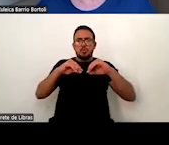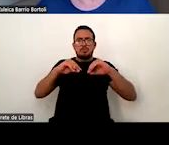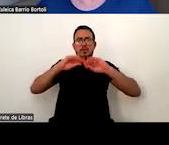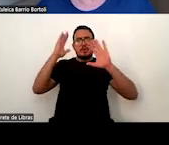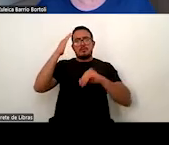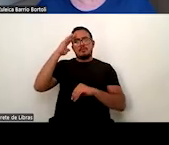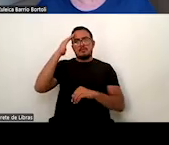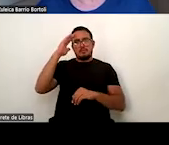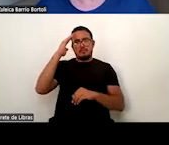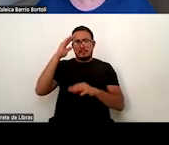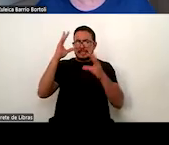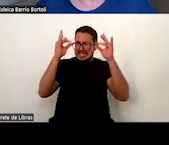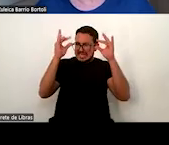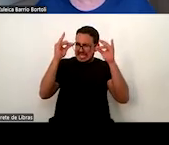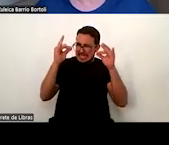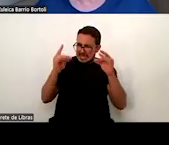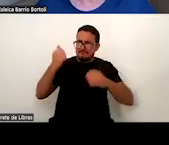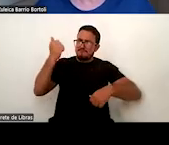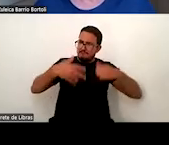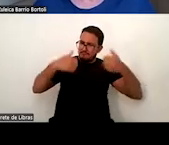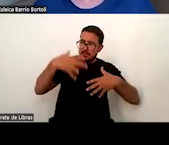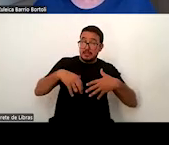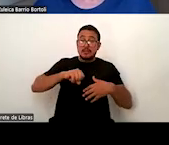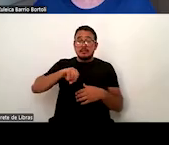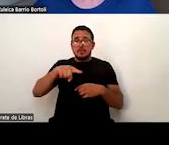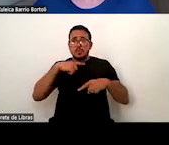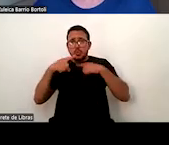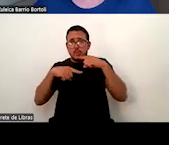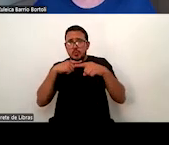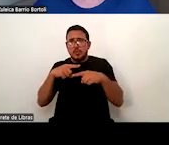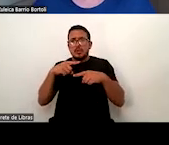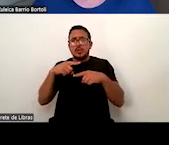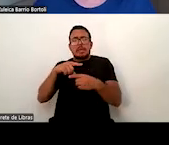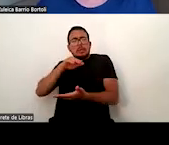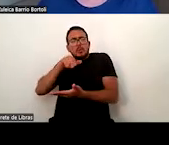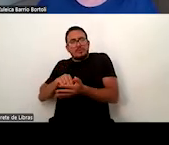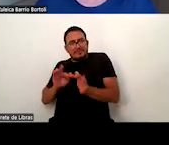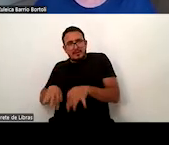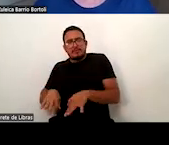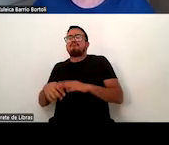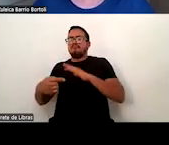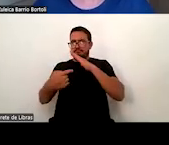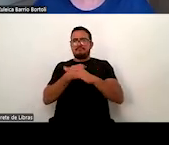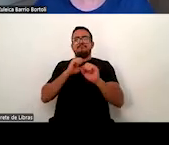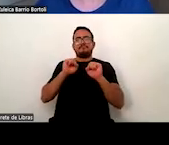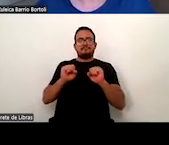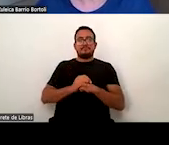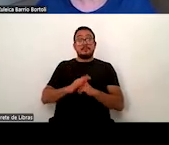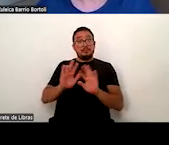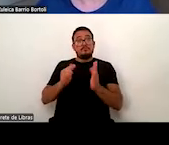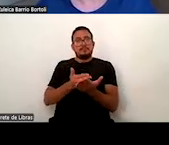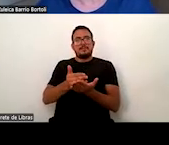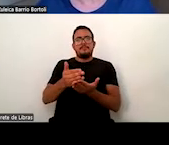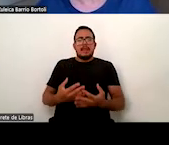e respostas e a gente vai conversando, tá bom? Então, assim, para começar, vamos falar um pouquinho sobre o que é